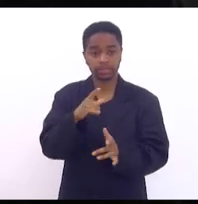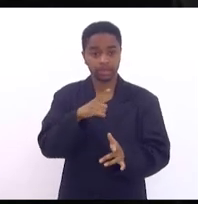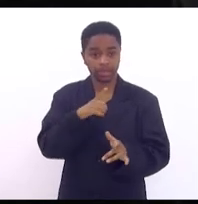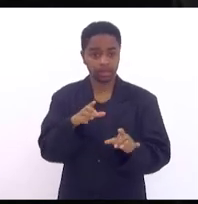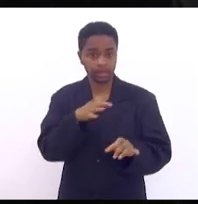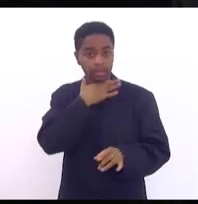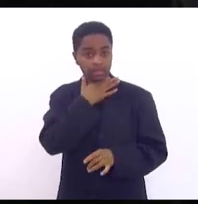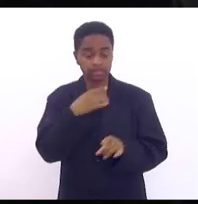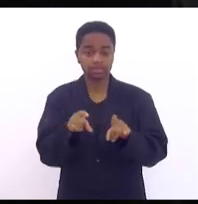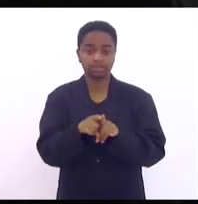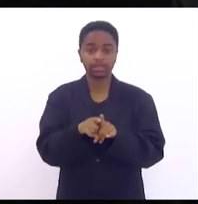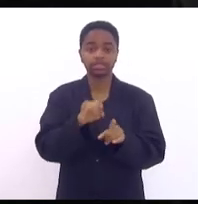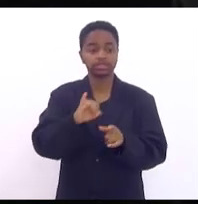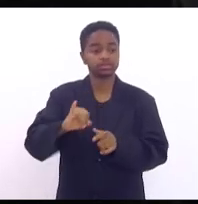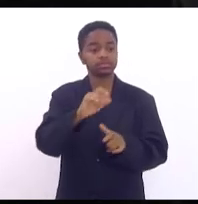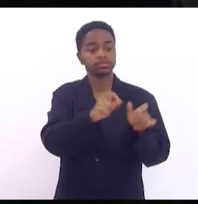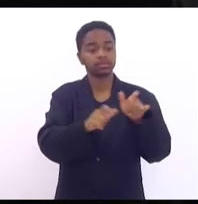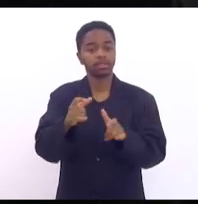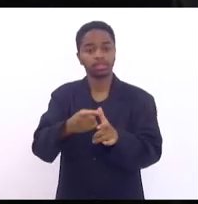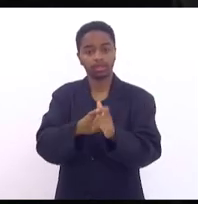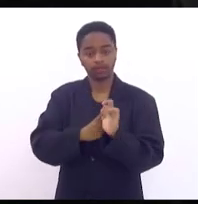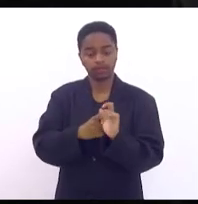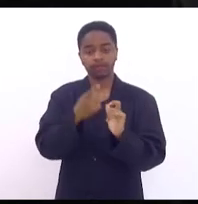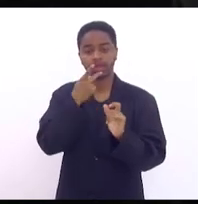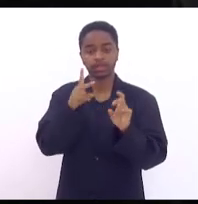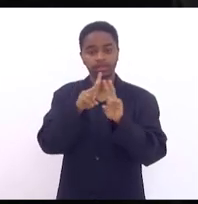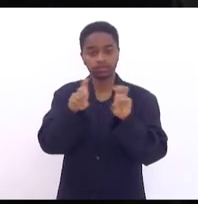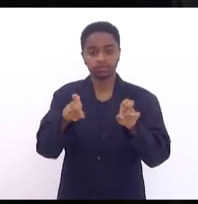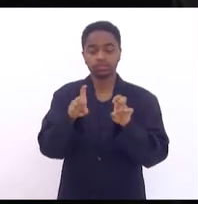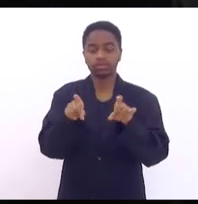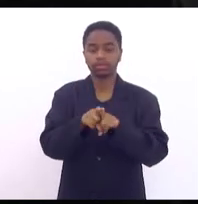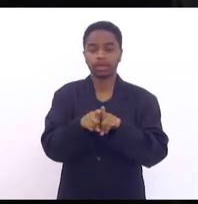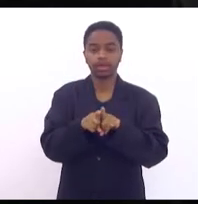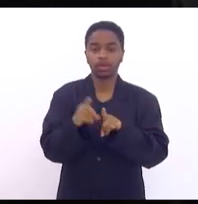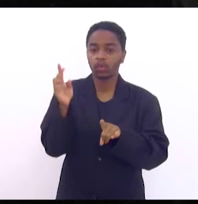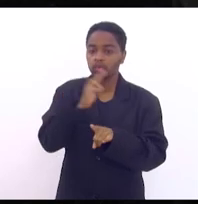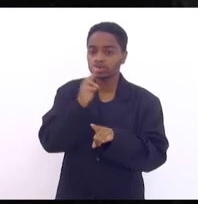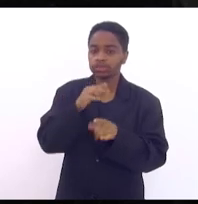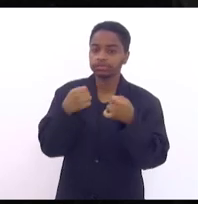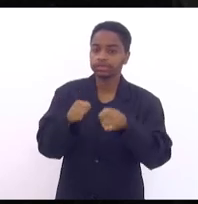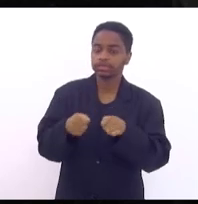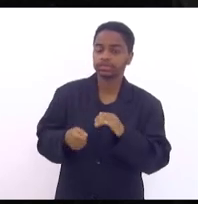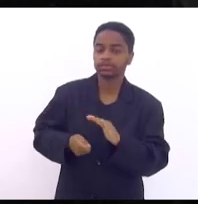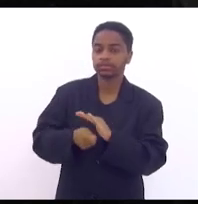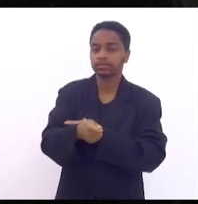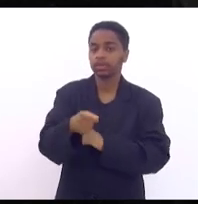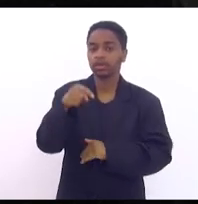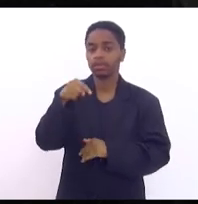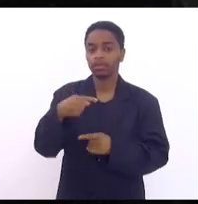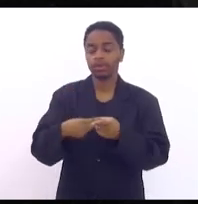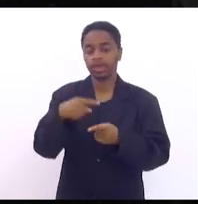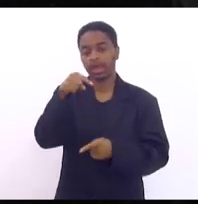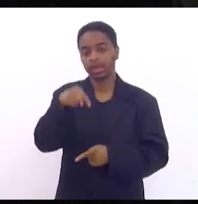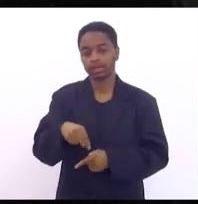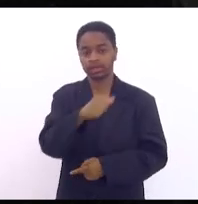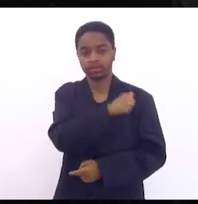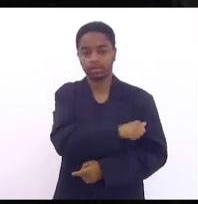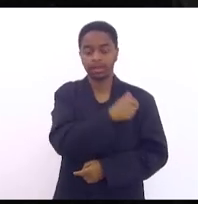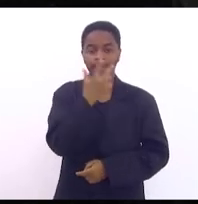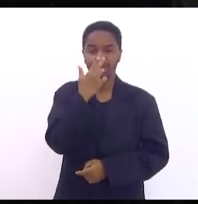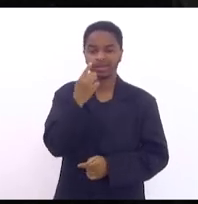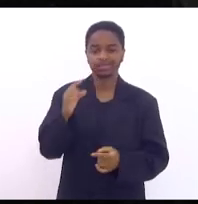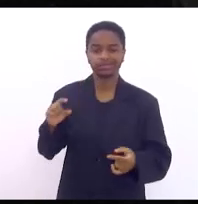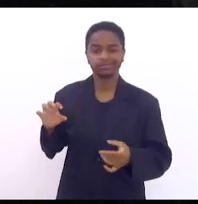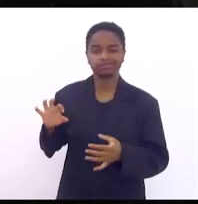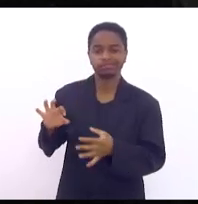e falamos da necessidade urgente de investimento. O Rio de Janeiro, que ainda vive, né, de uma aura do passado